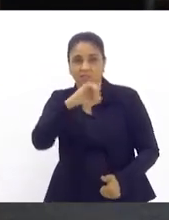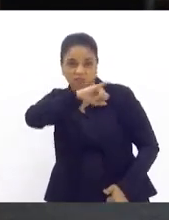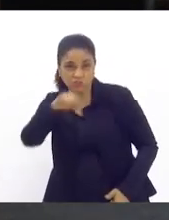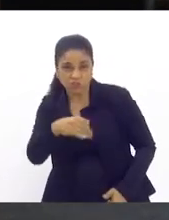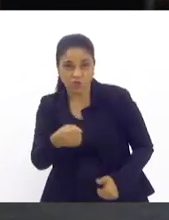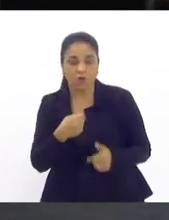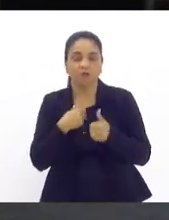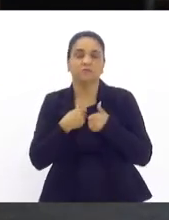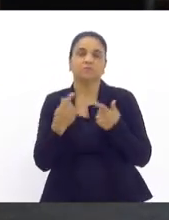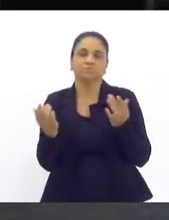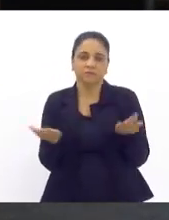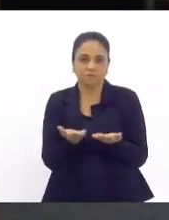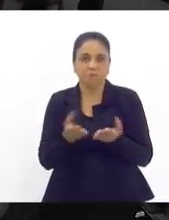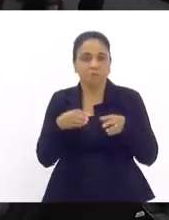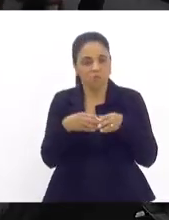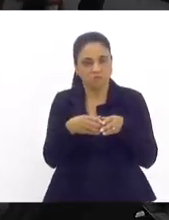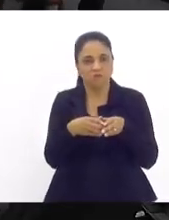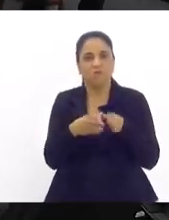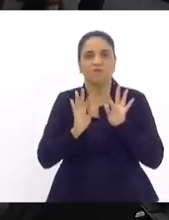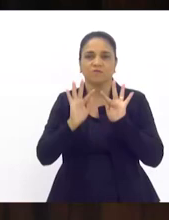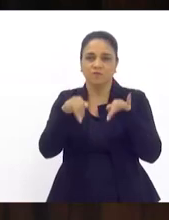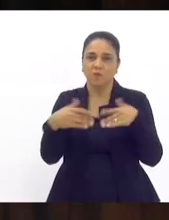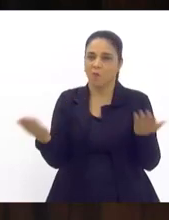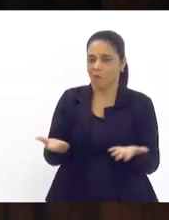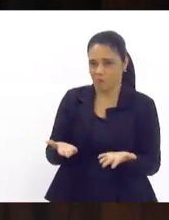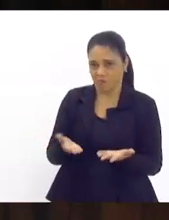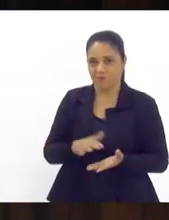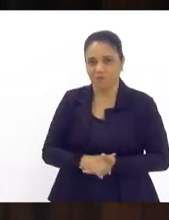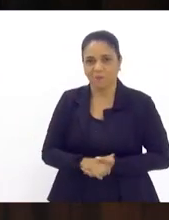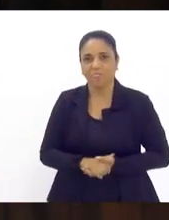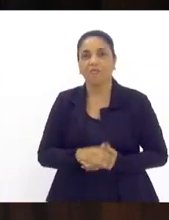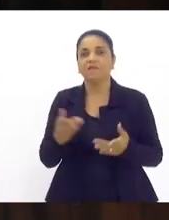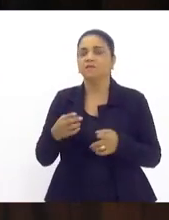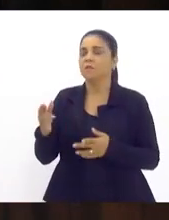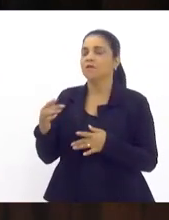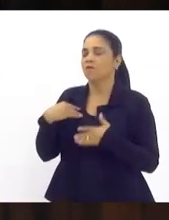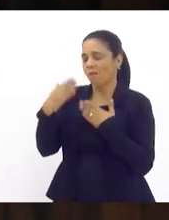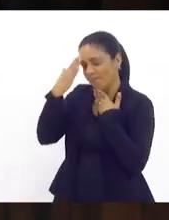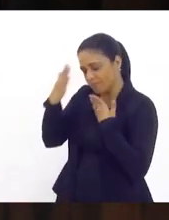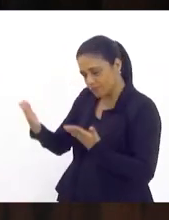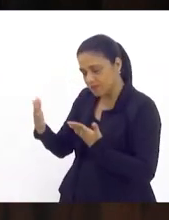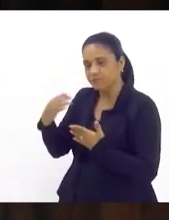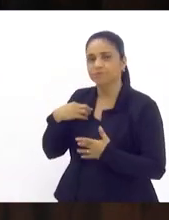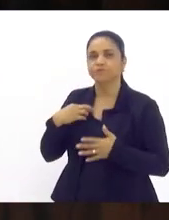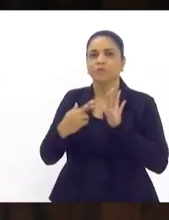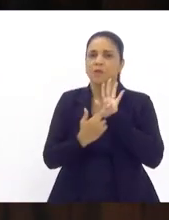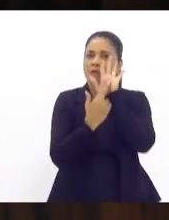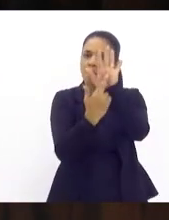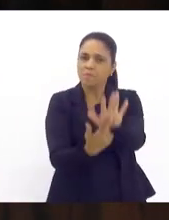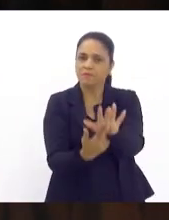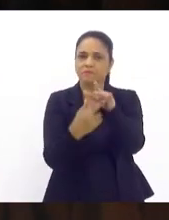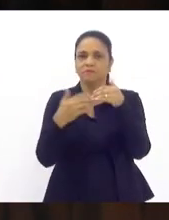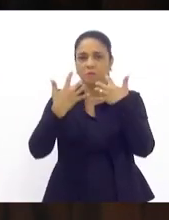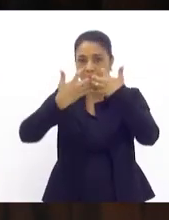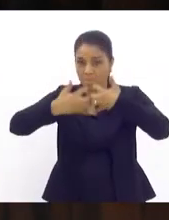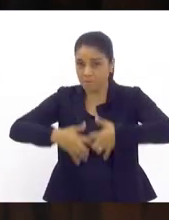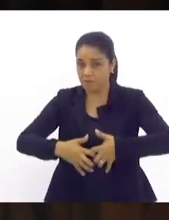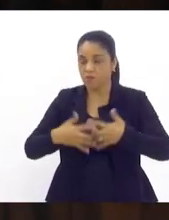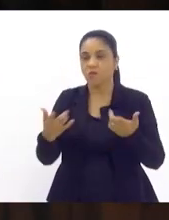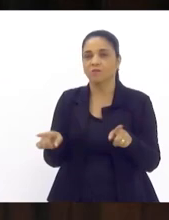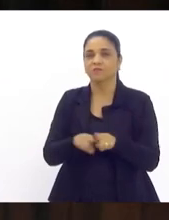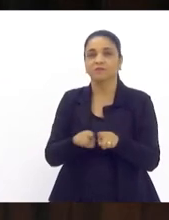Assuntos Municipais se posiciona dessa forma. Obrigado, deputado Yuri, representante também do município de Petrópolis. Agora, para dar o